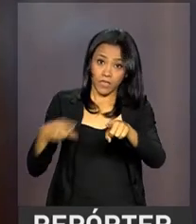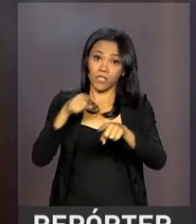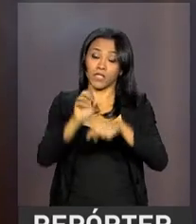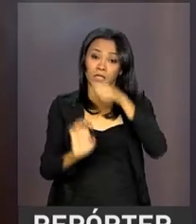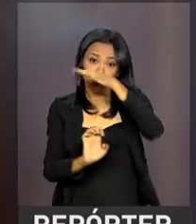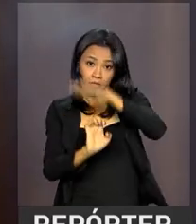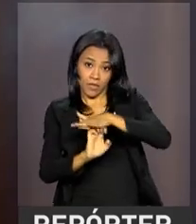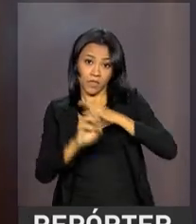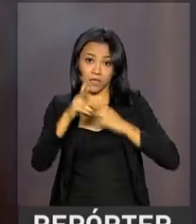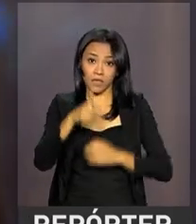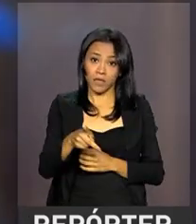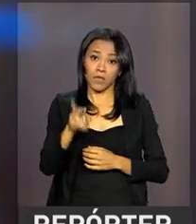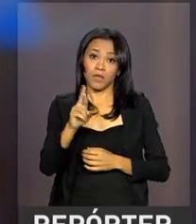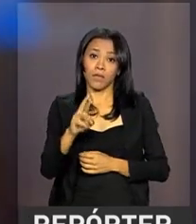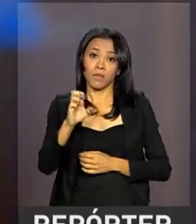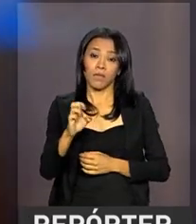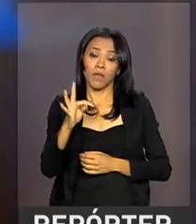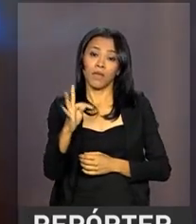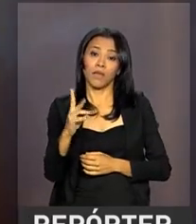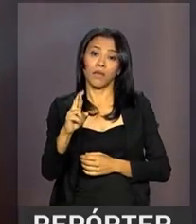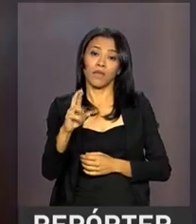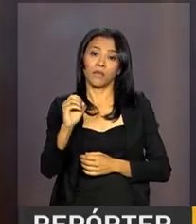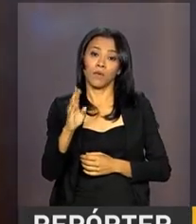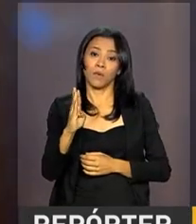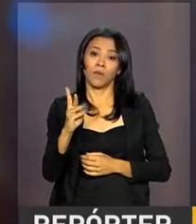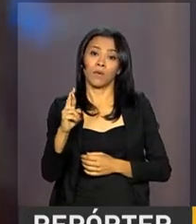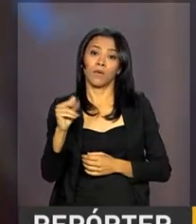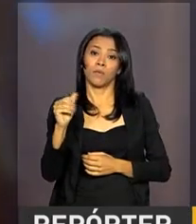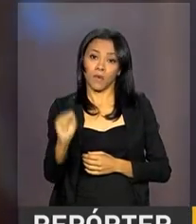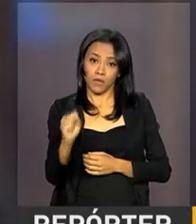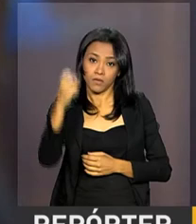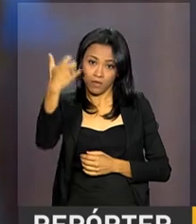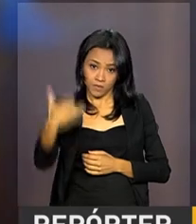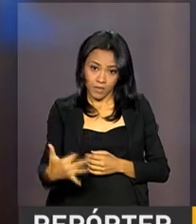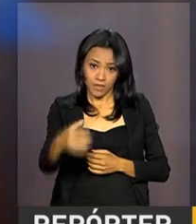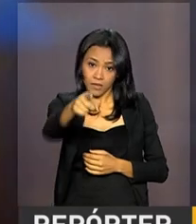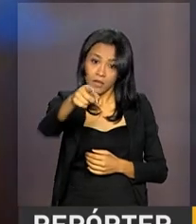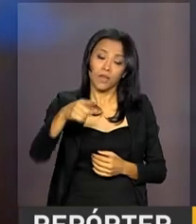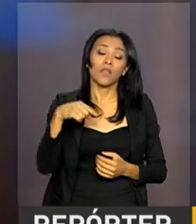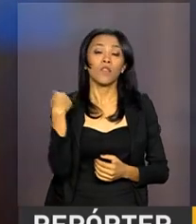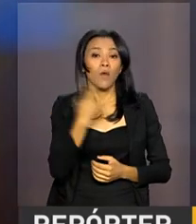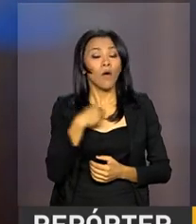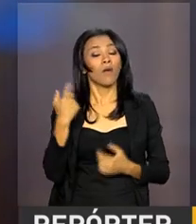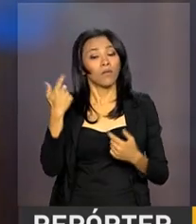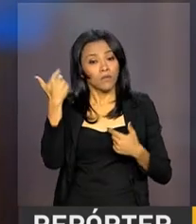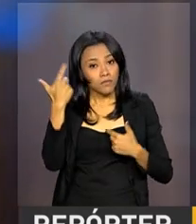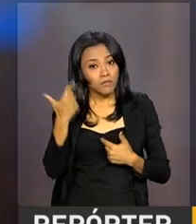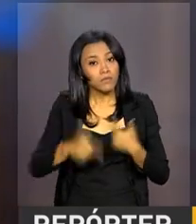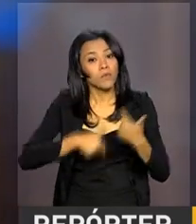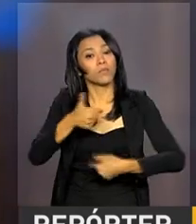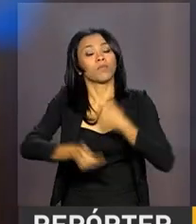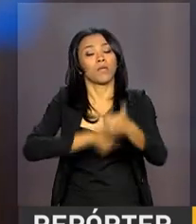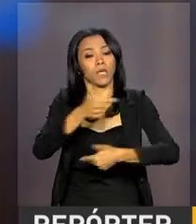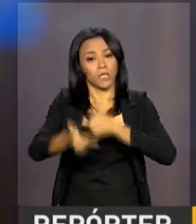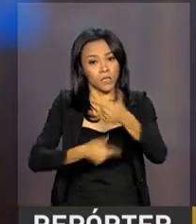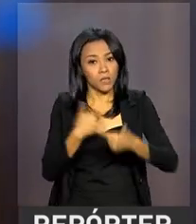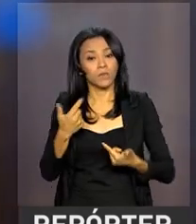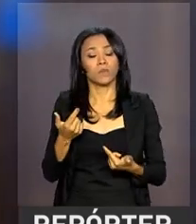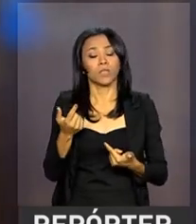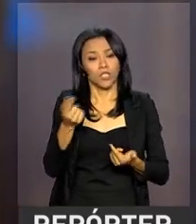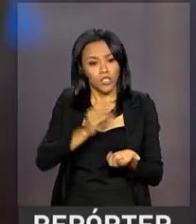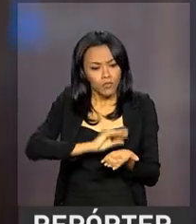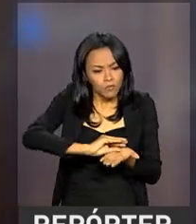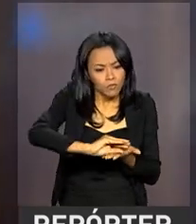dados pela companhia durante o leilão. Nós realmente estamos trabalhando e novamente investindo de maneira muito seletiva